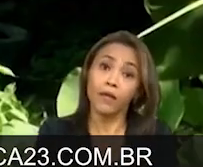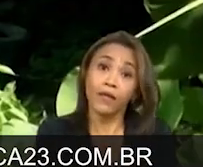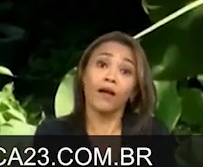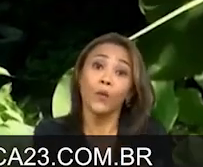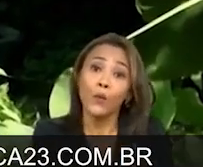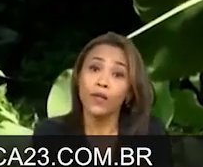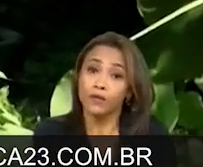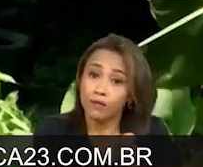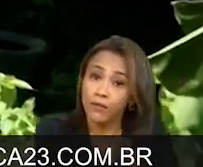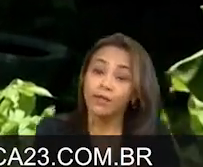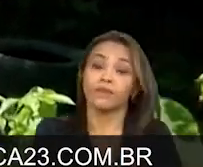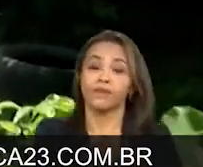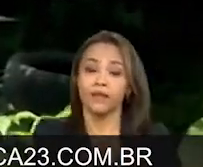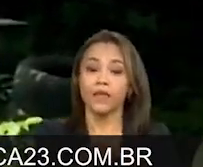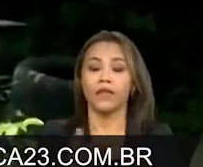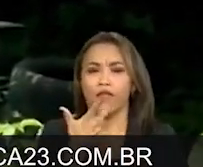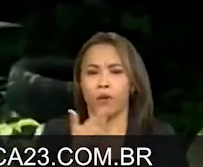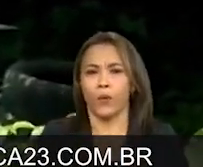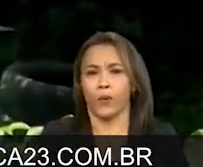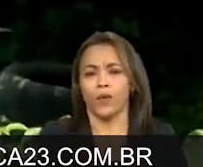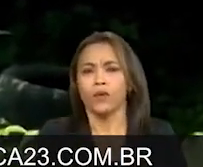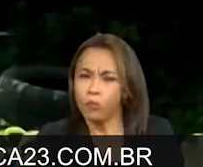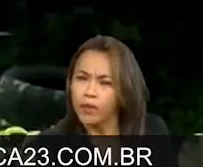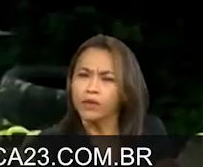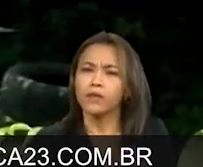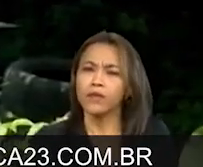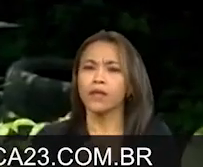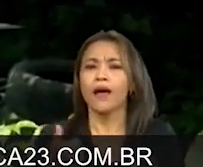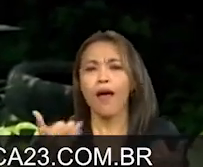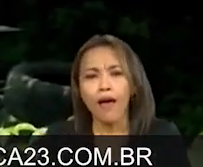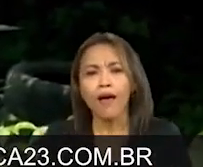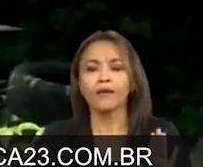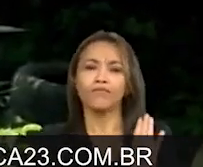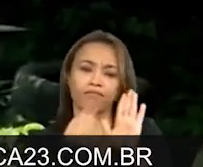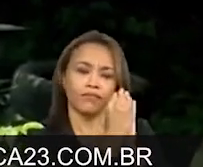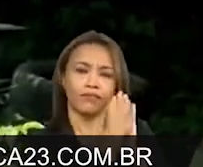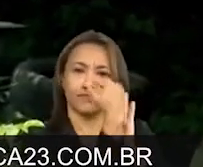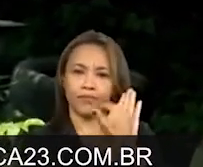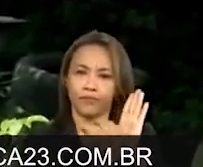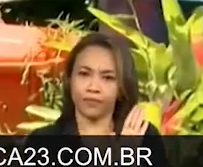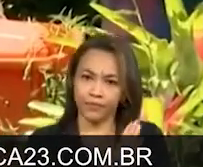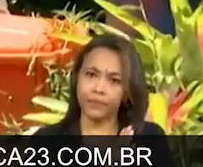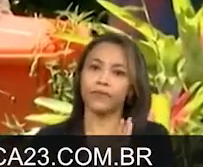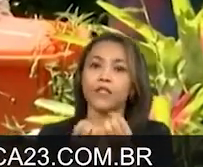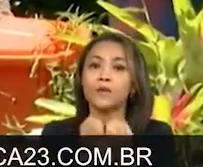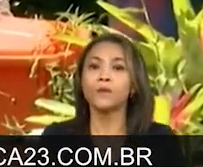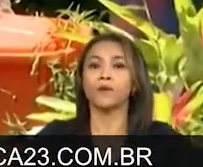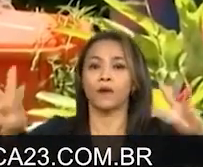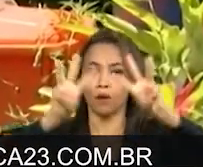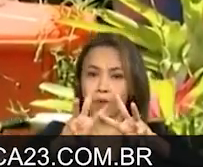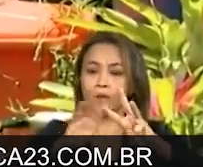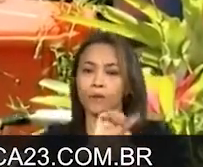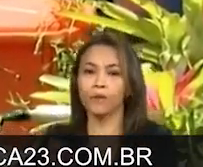O tratamento da água e o saneamento básico fazem parte da Agenda 2030 das Nações Unidas, voltada para